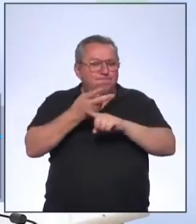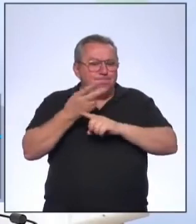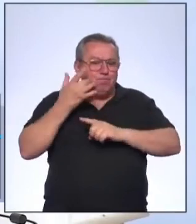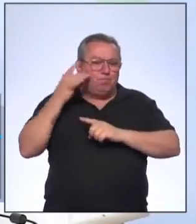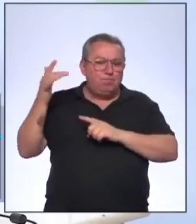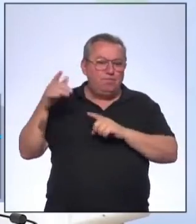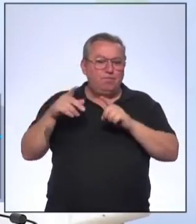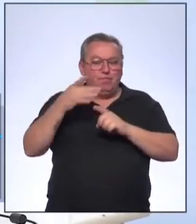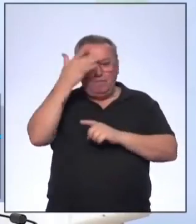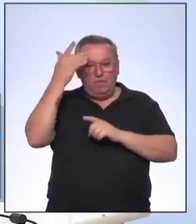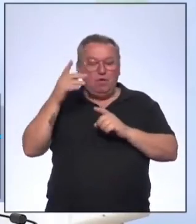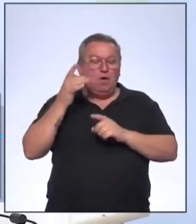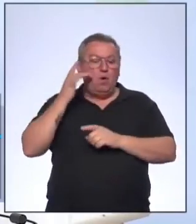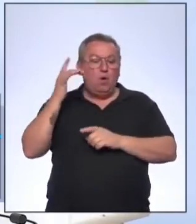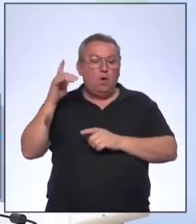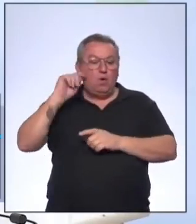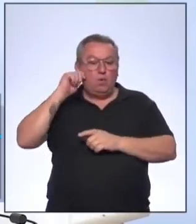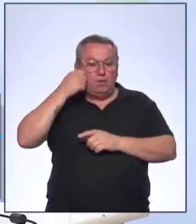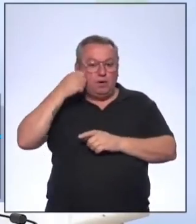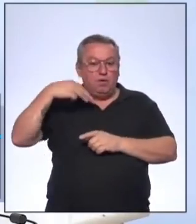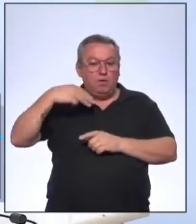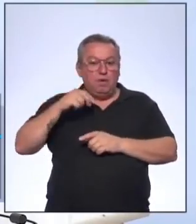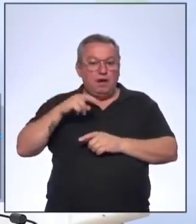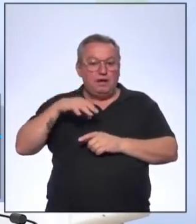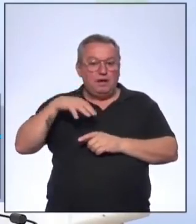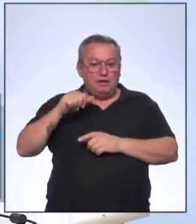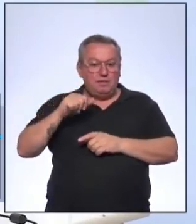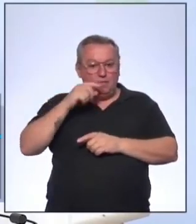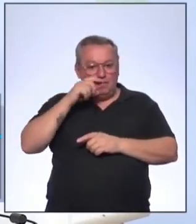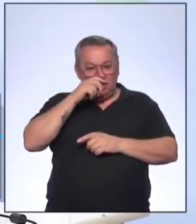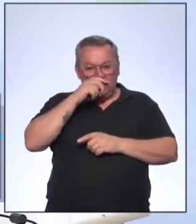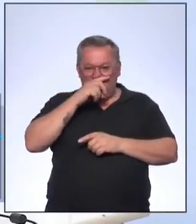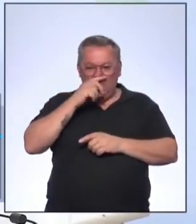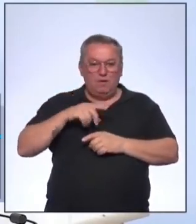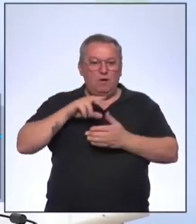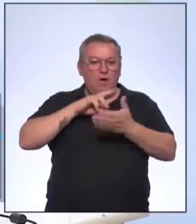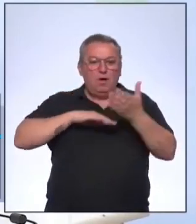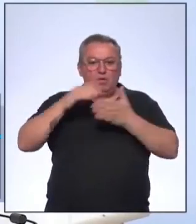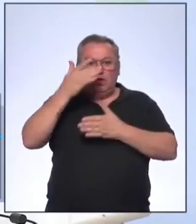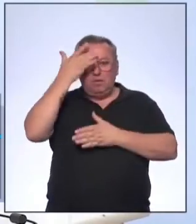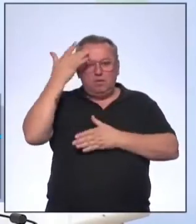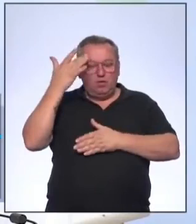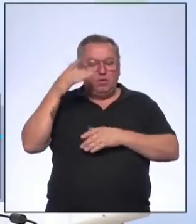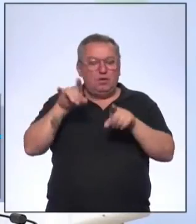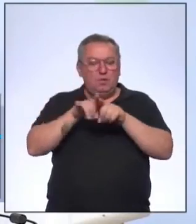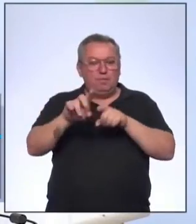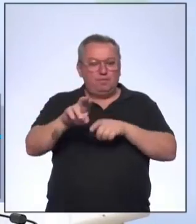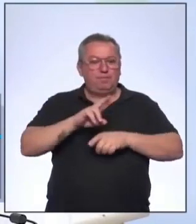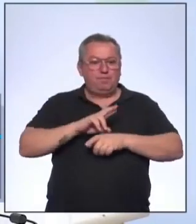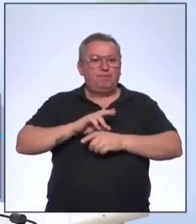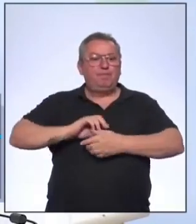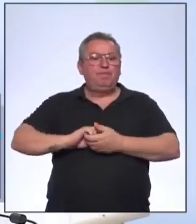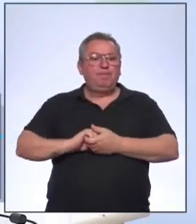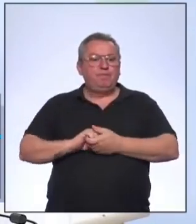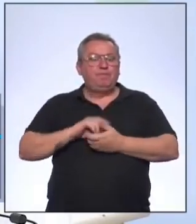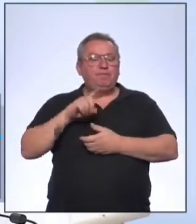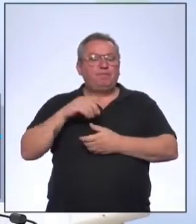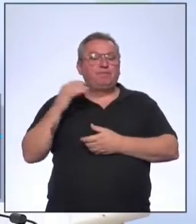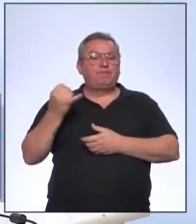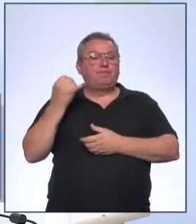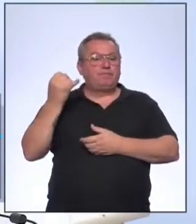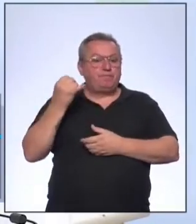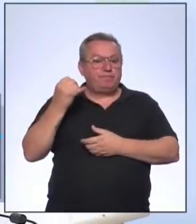muitos responderam aí Ouro Preto e Mariana, aí, com o Jeff, aí, a Leila, o Vitor, o Kevin, aí, como eu citei aí para vocês. Então é importante